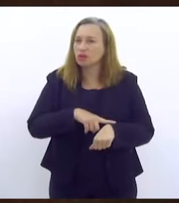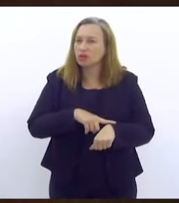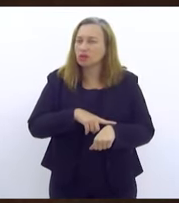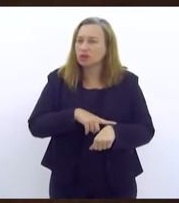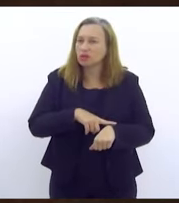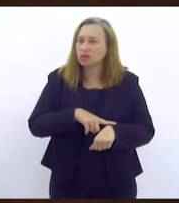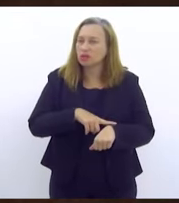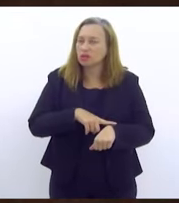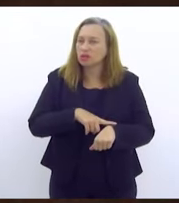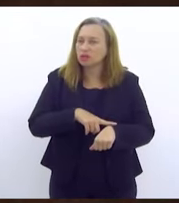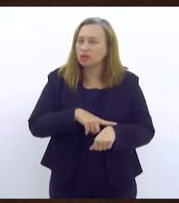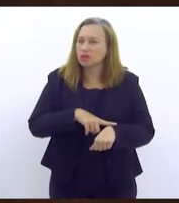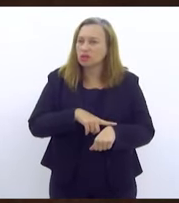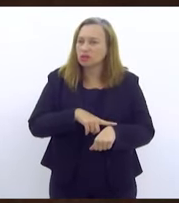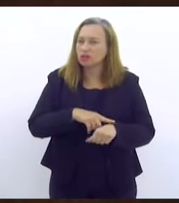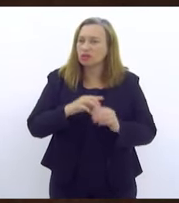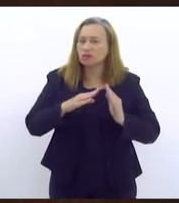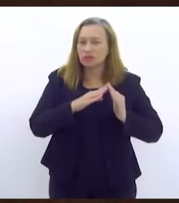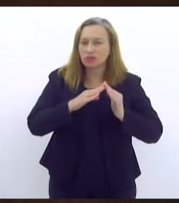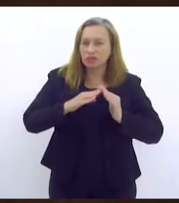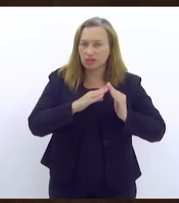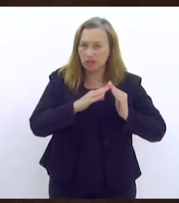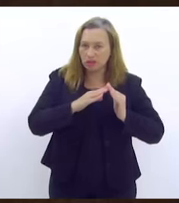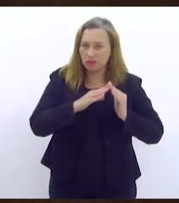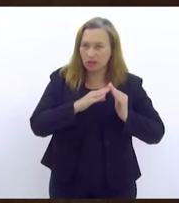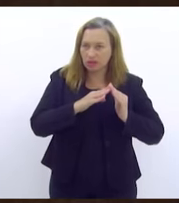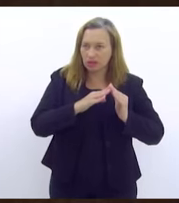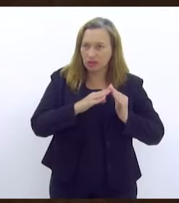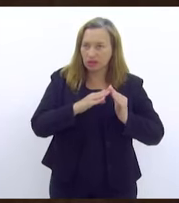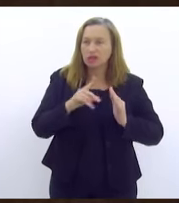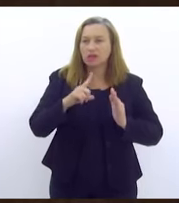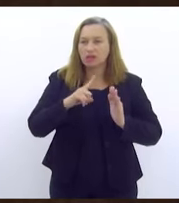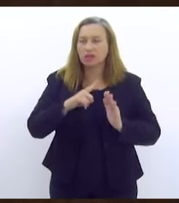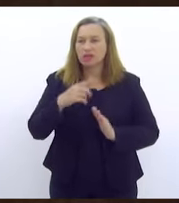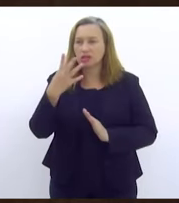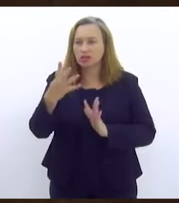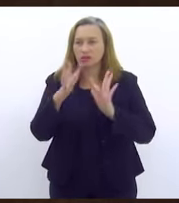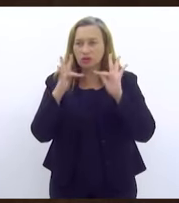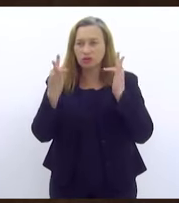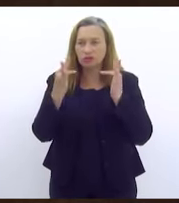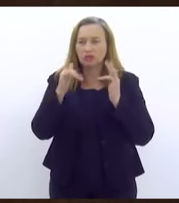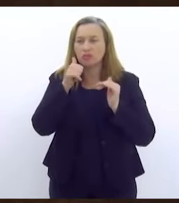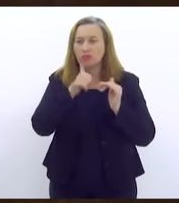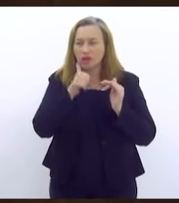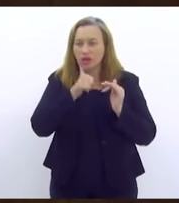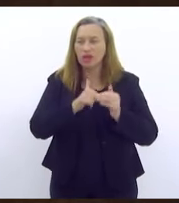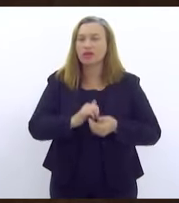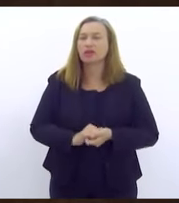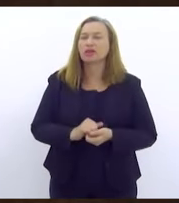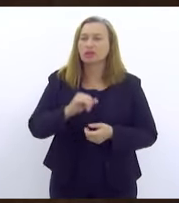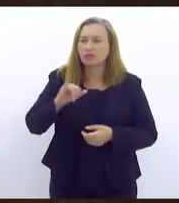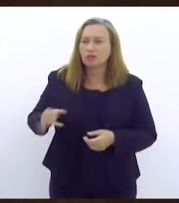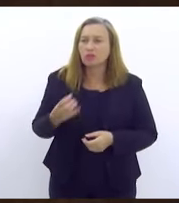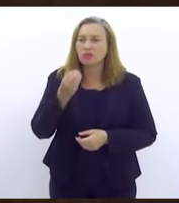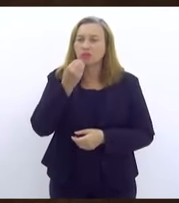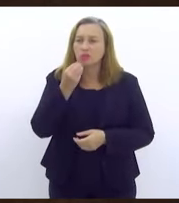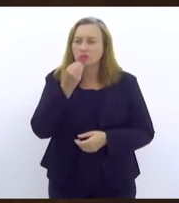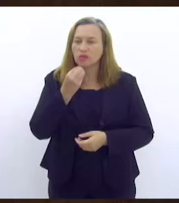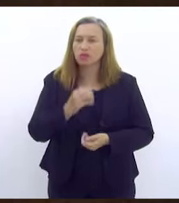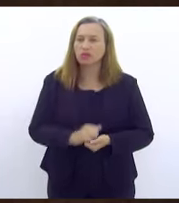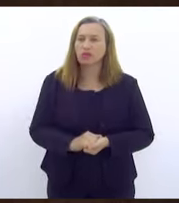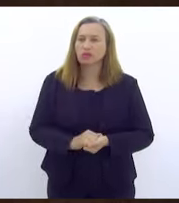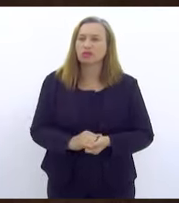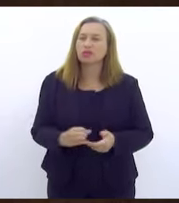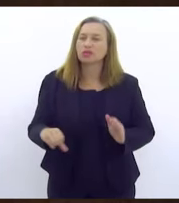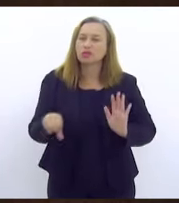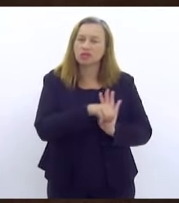estar a uma casa ao lado da casa que moravam essas 4 mulheres, e aproveitou a oportunidade para cometer